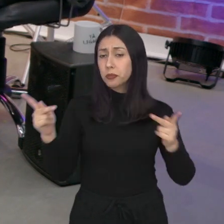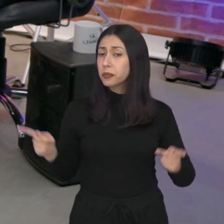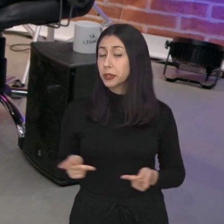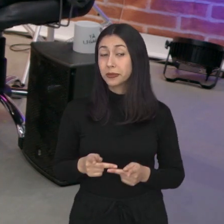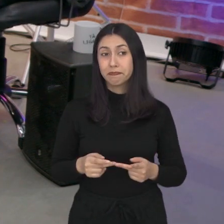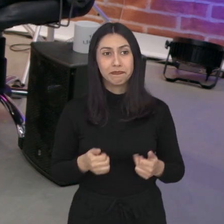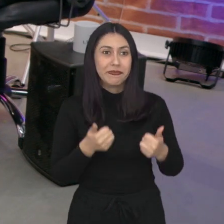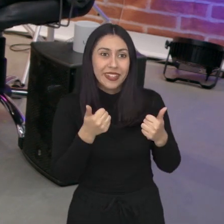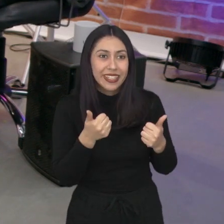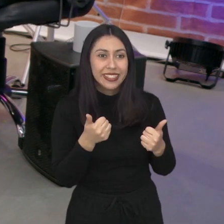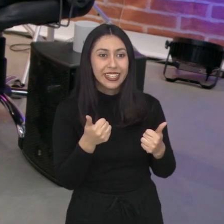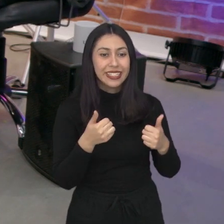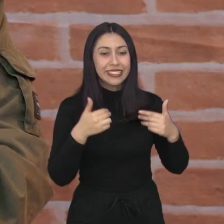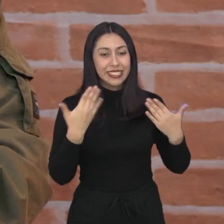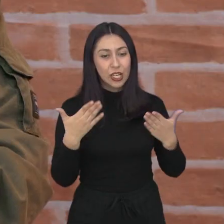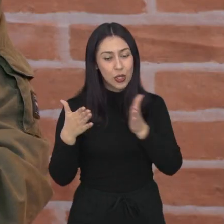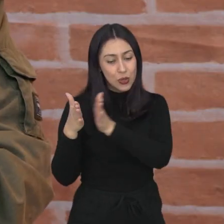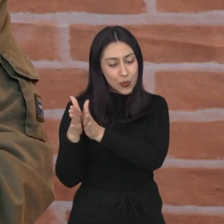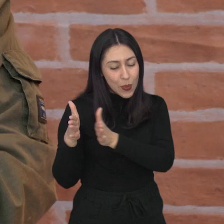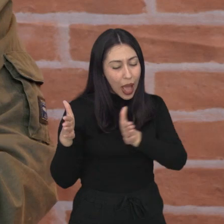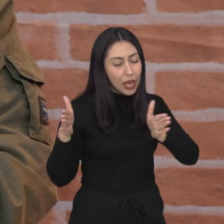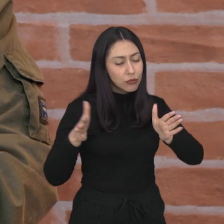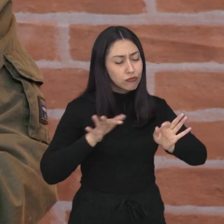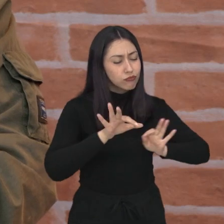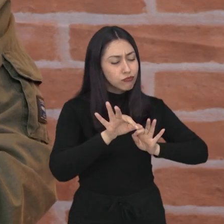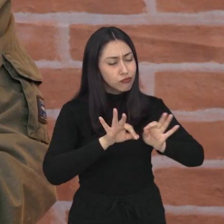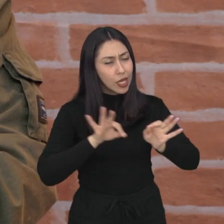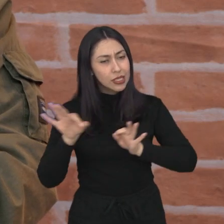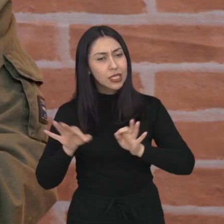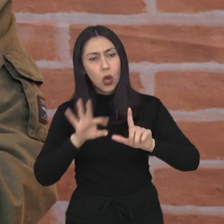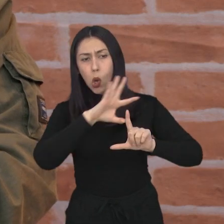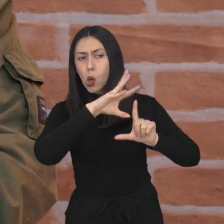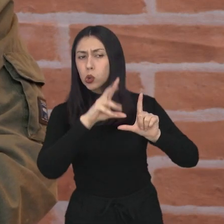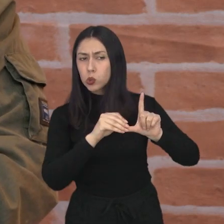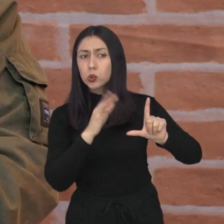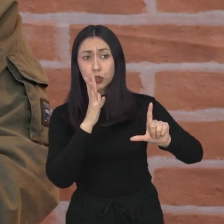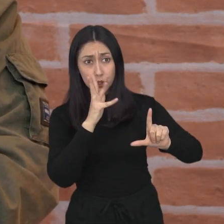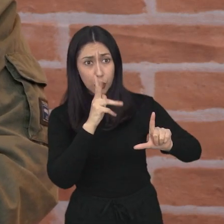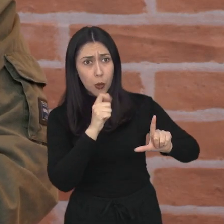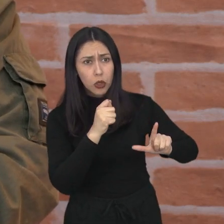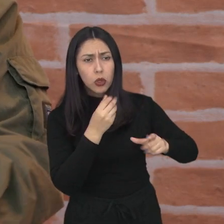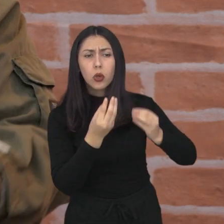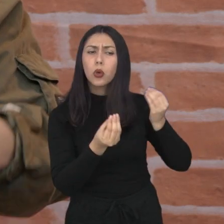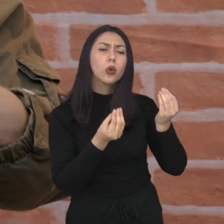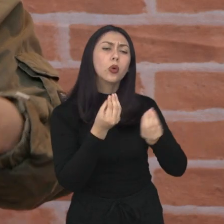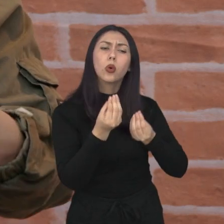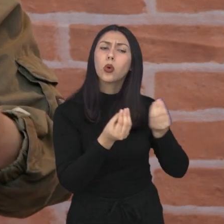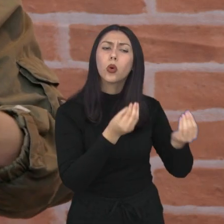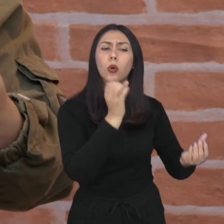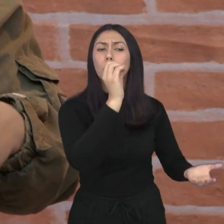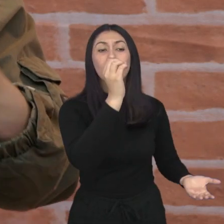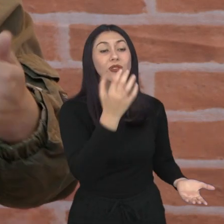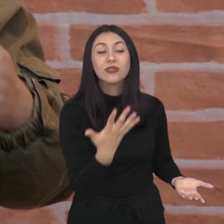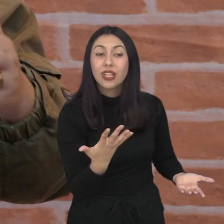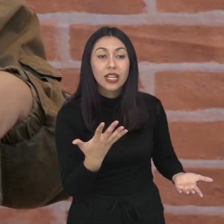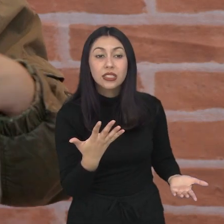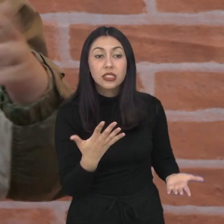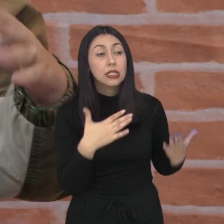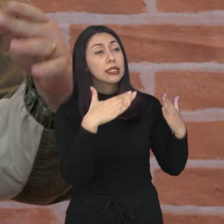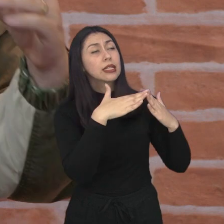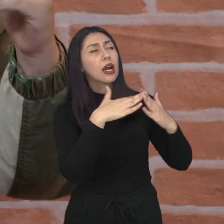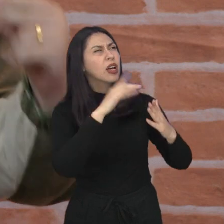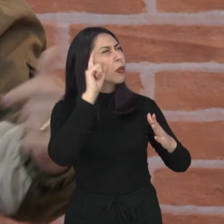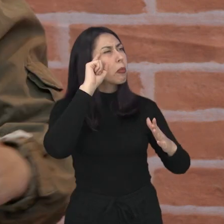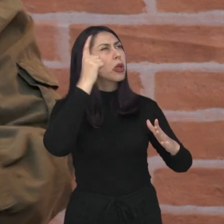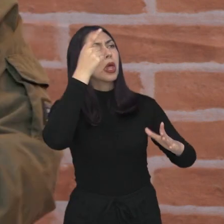pizza. Pode crer, mano. E nesse tempo de criação de cartoon e tal, é muito demorado, mano? como que rola esse sistema de criação? Você tá na